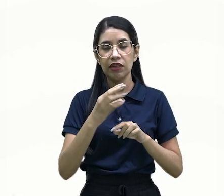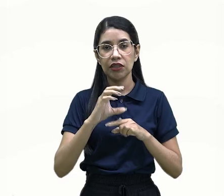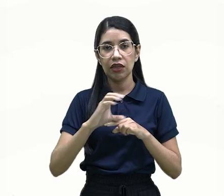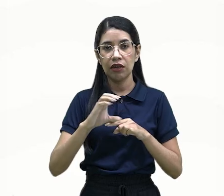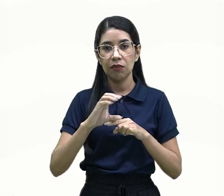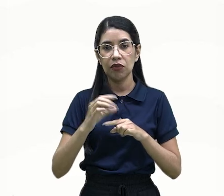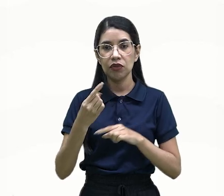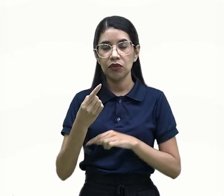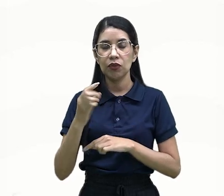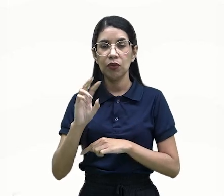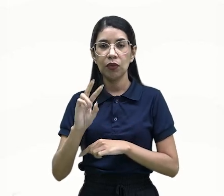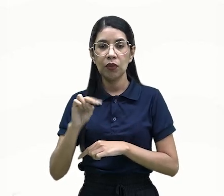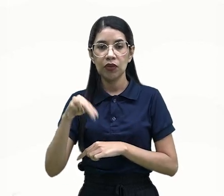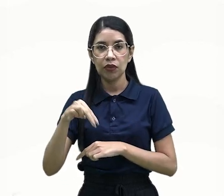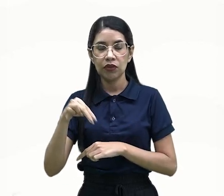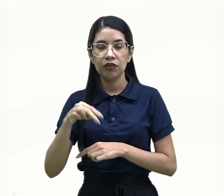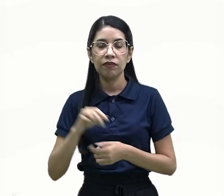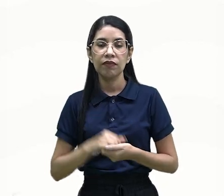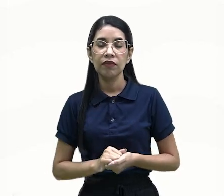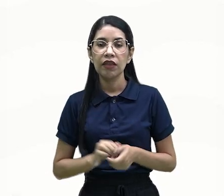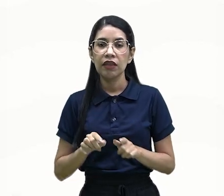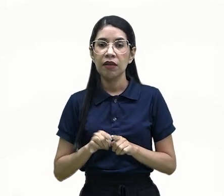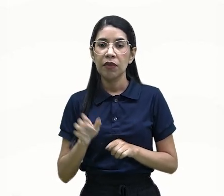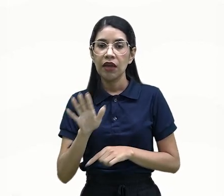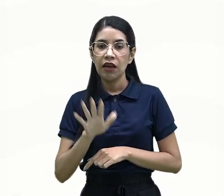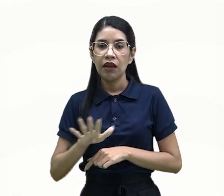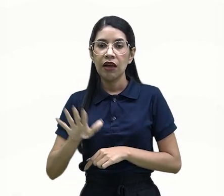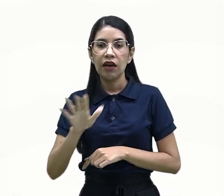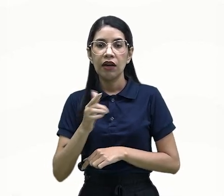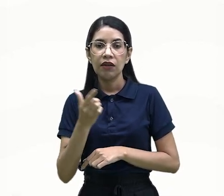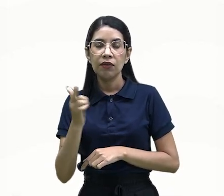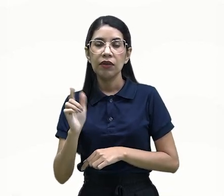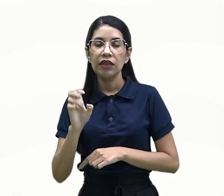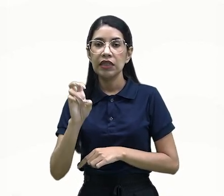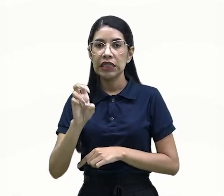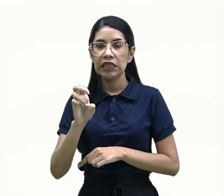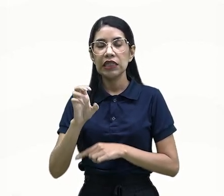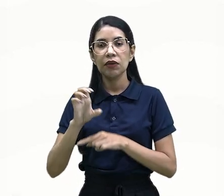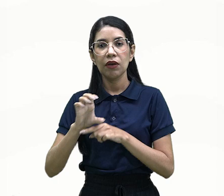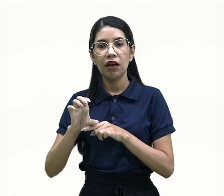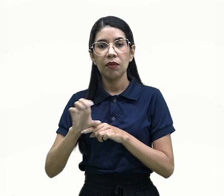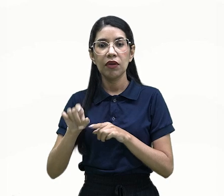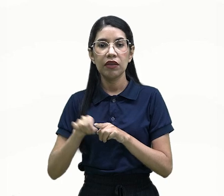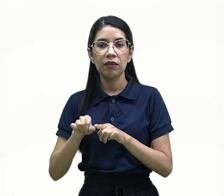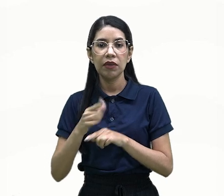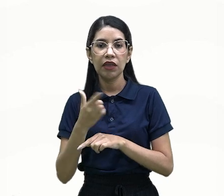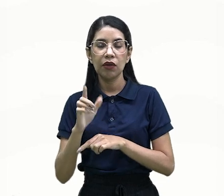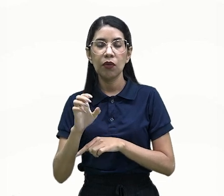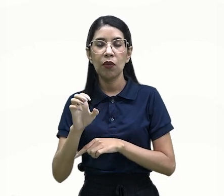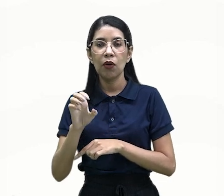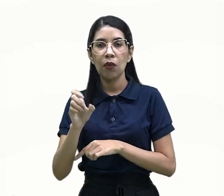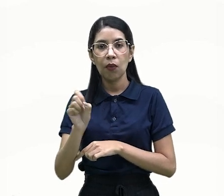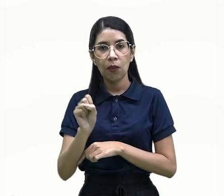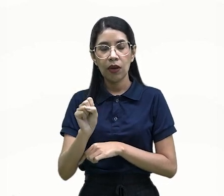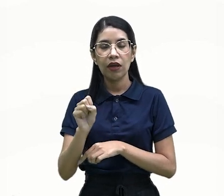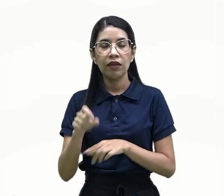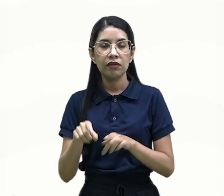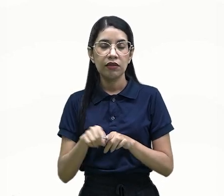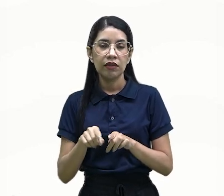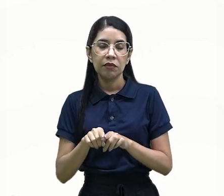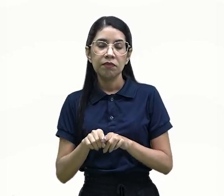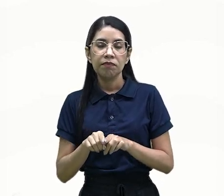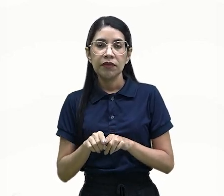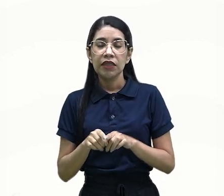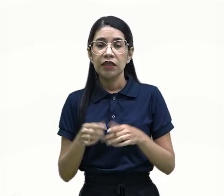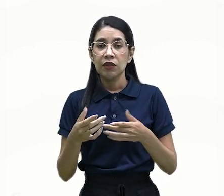nitrogênio. Aí a gente tem uma outra região já com 5, mas tem ali um heteroátomo que é o enxofre, tá? Então, quando a